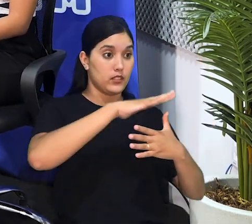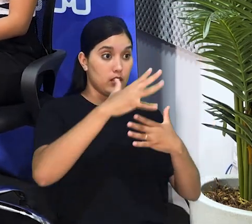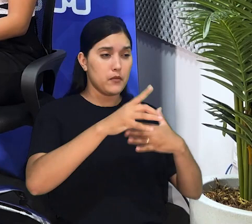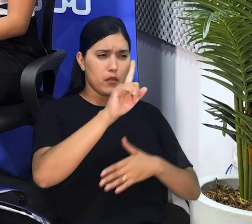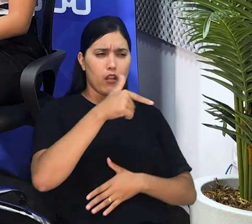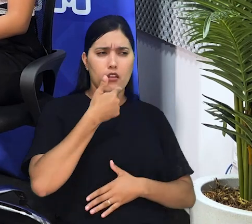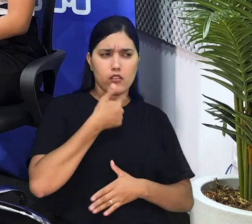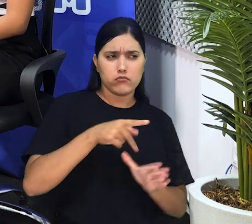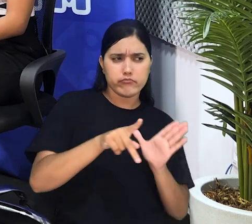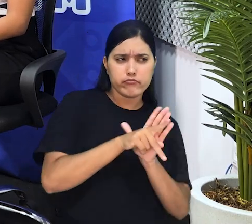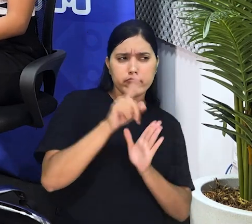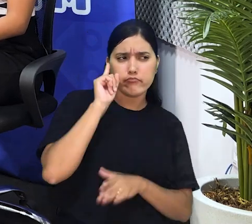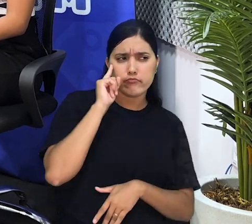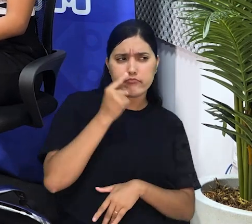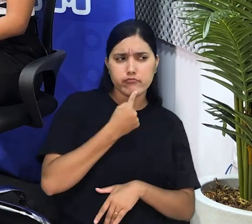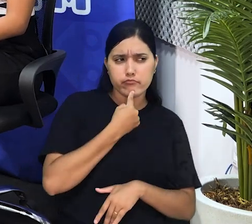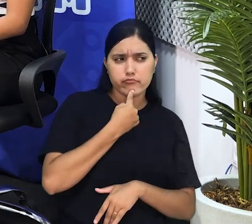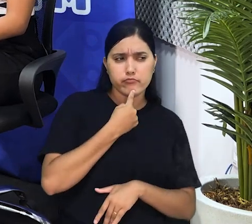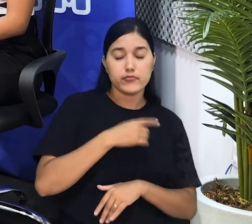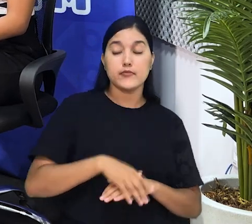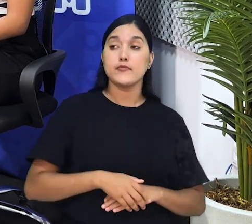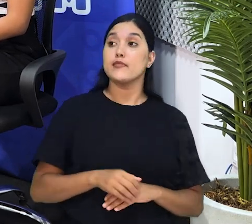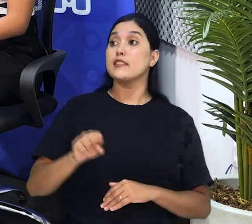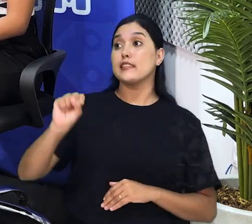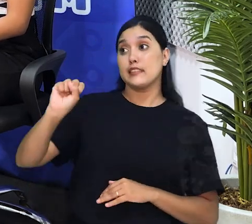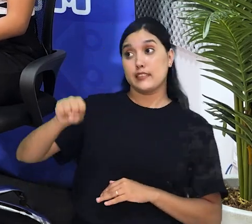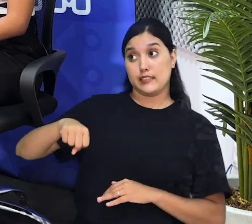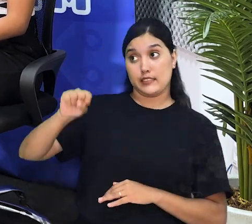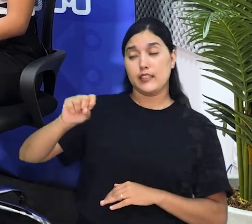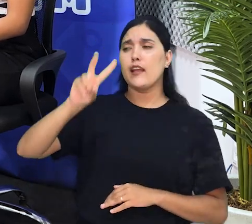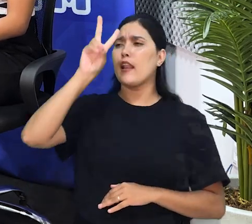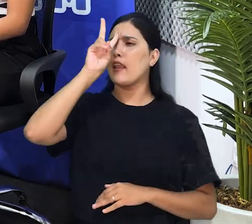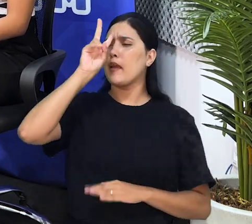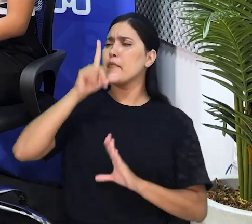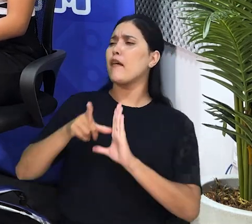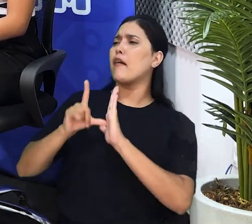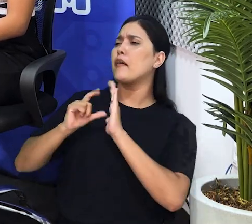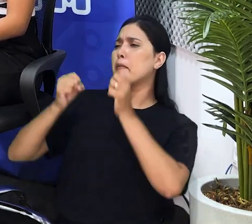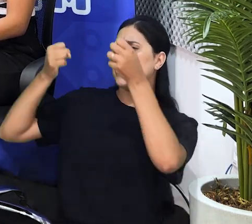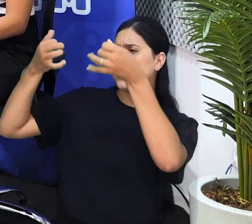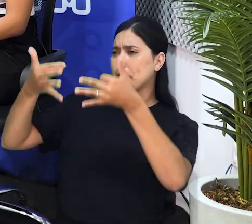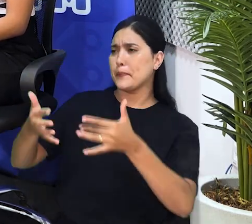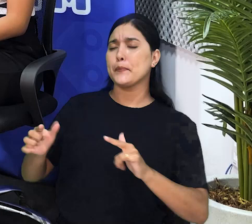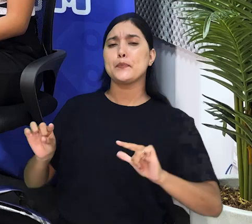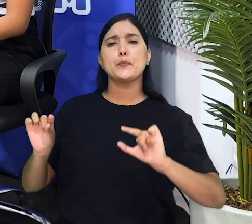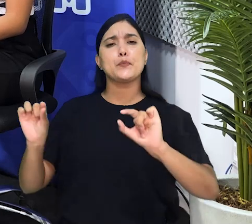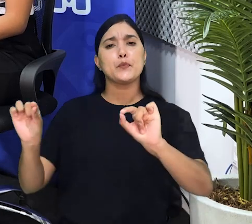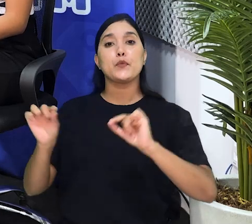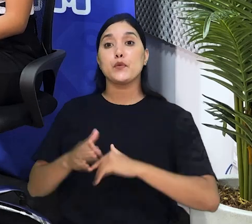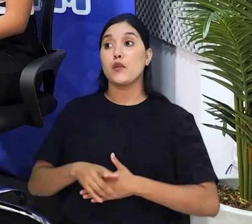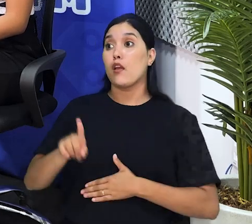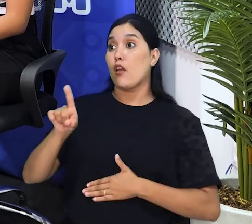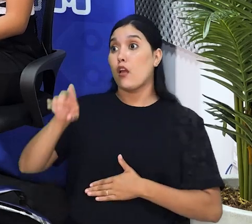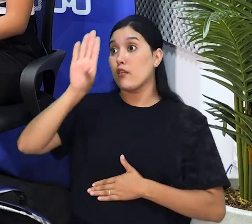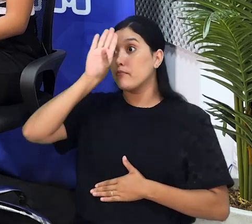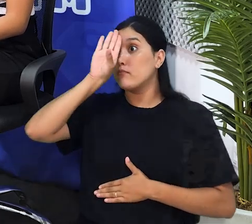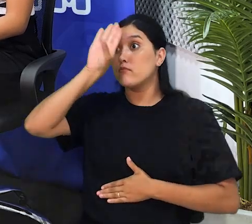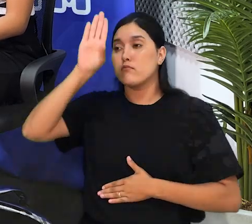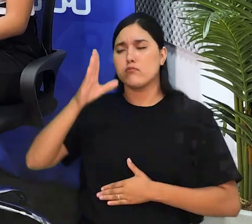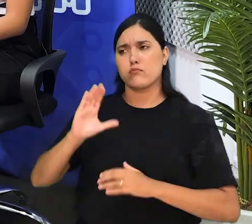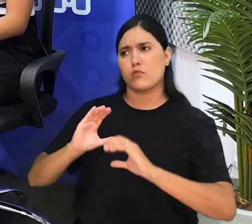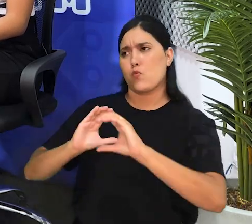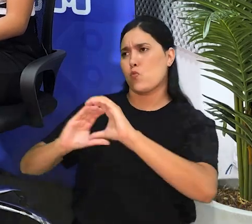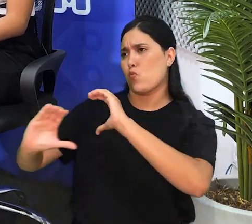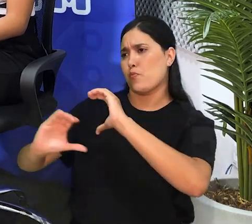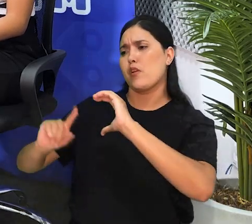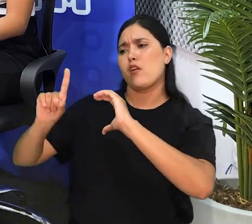língua dos surdos. Sim, como eu falei no bloco anterior, sim, né? Ela é a maior fonte de